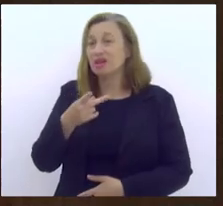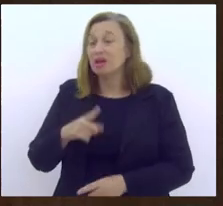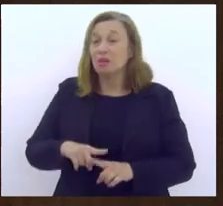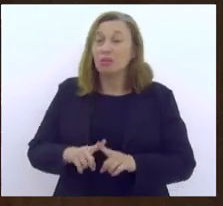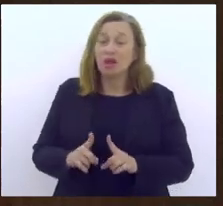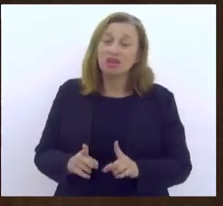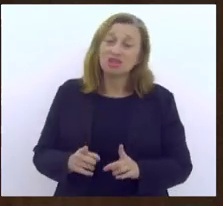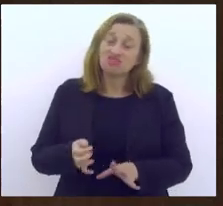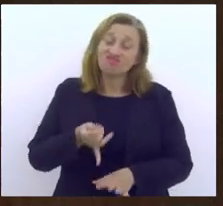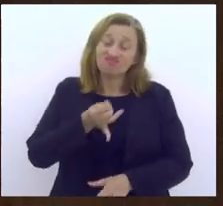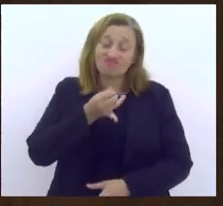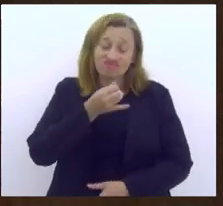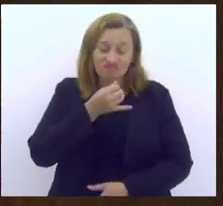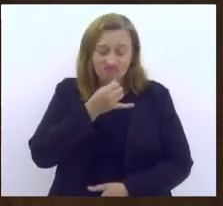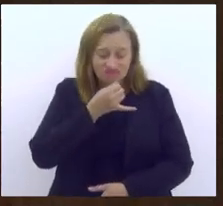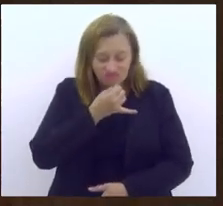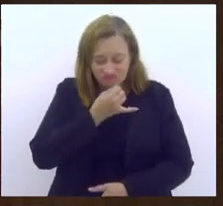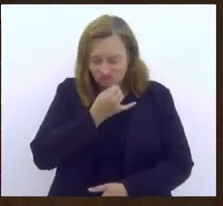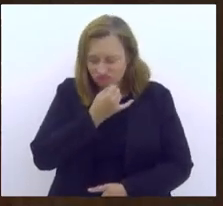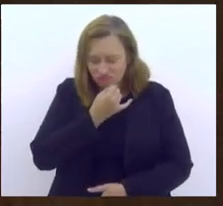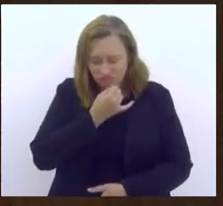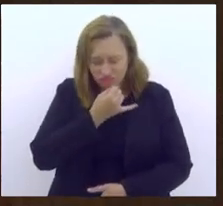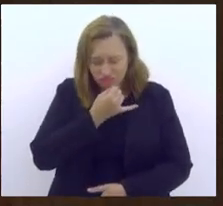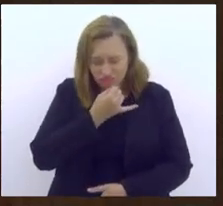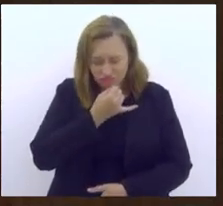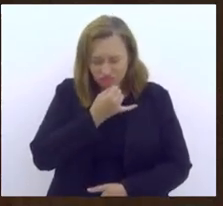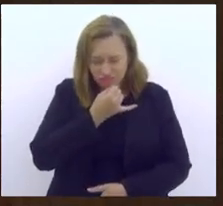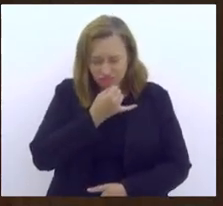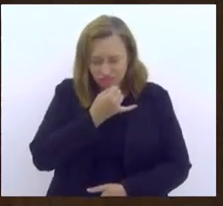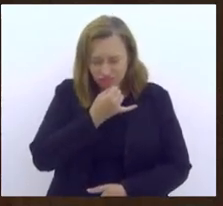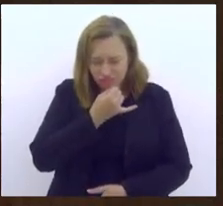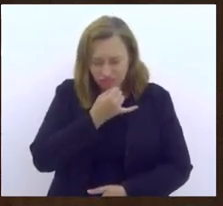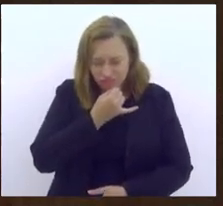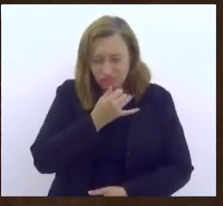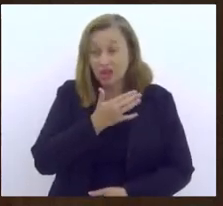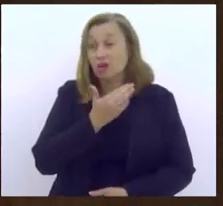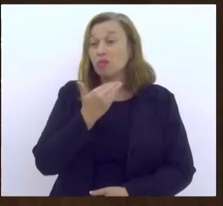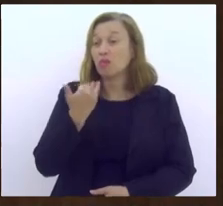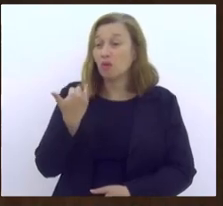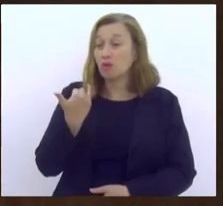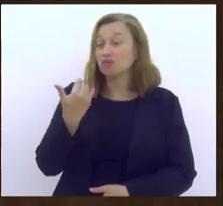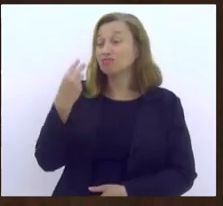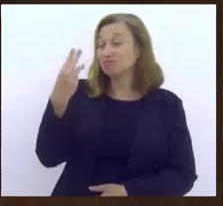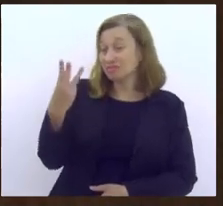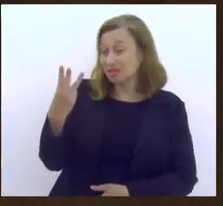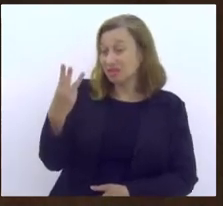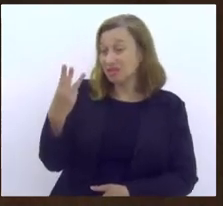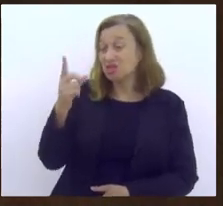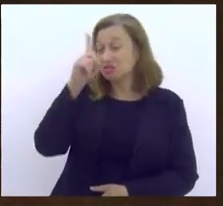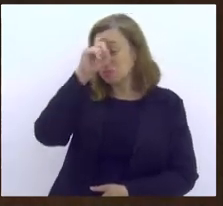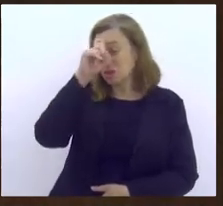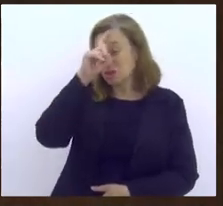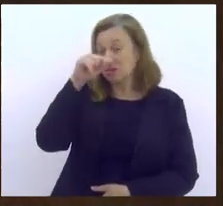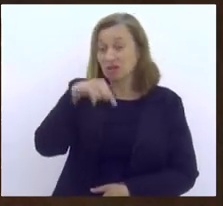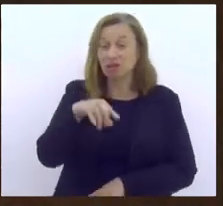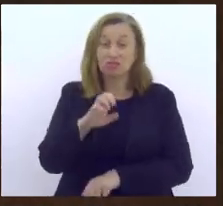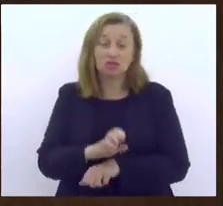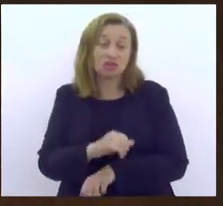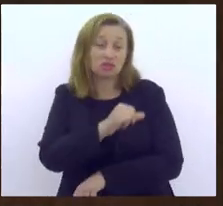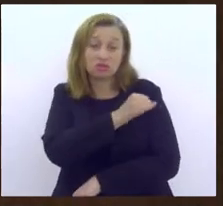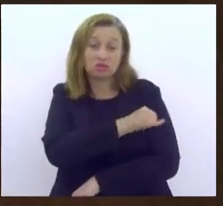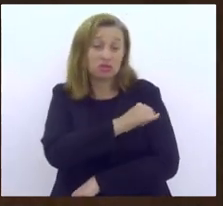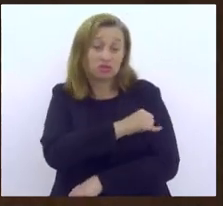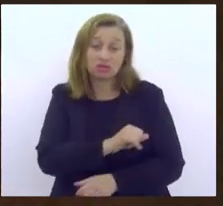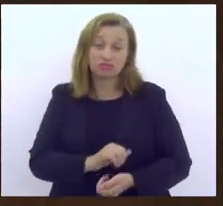da barbaridade do crime, do assassinato de 3 médicos aqui no estado do Rio de Janeiro,